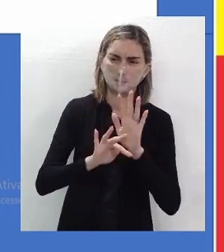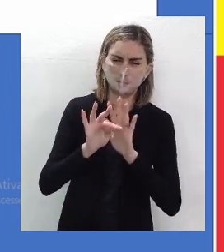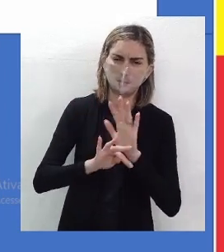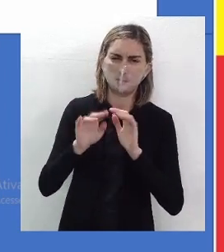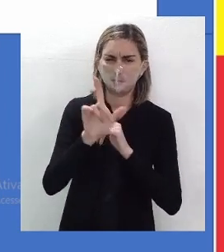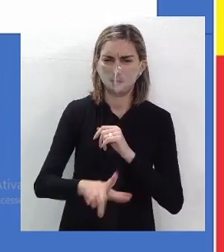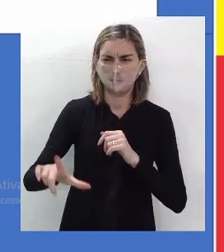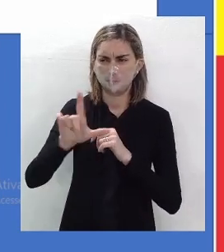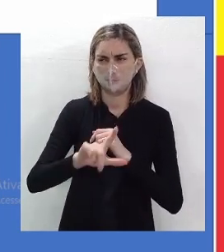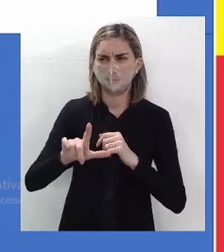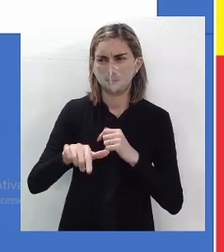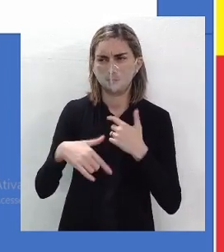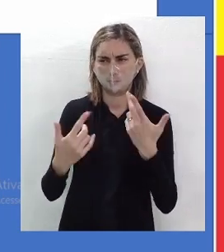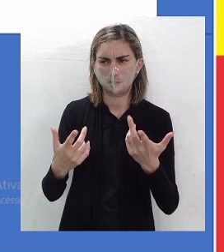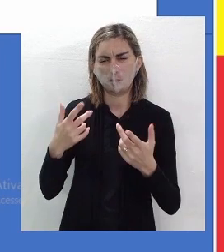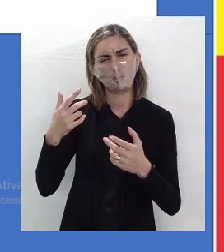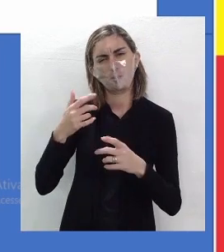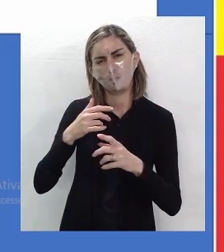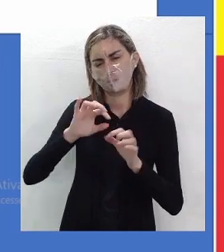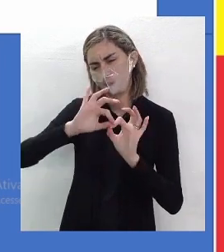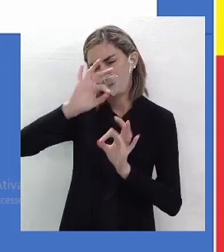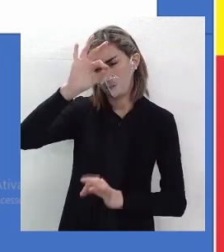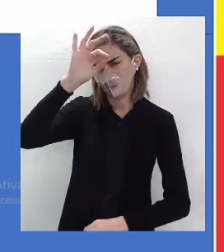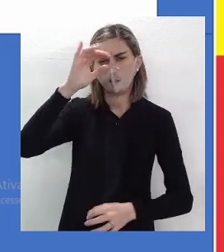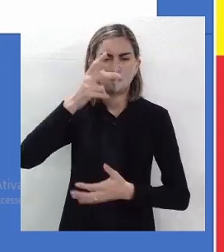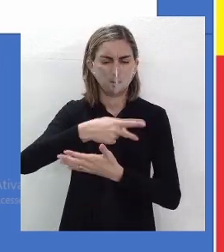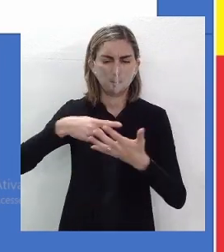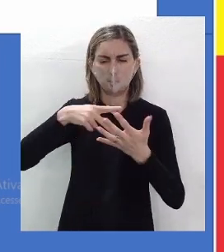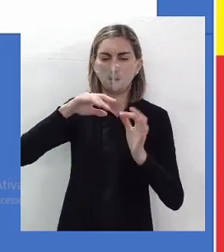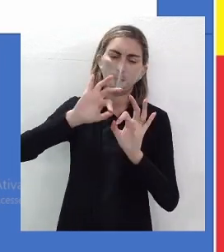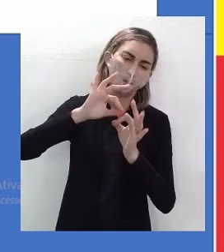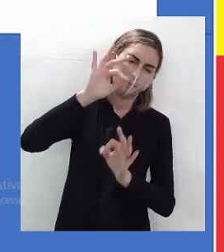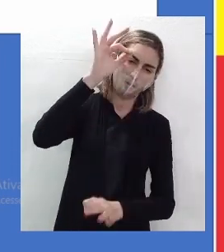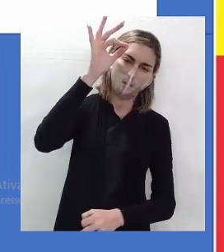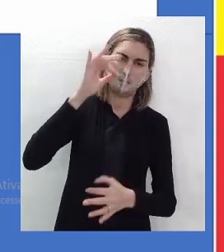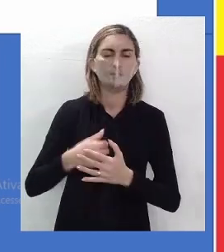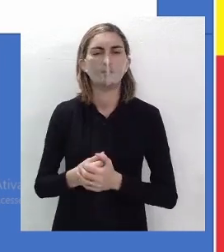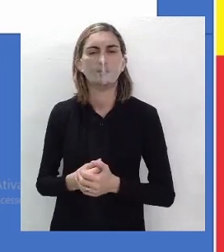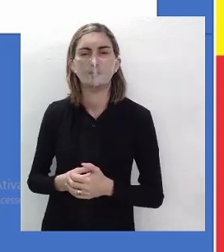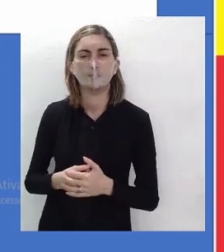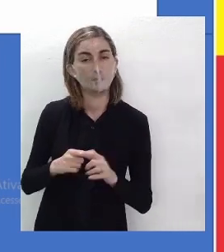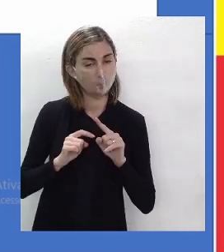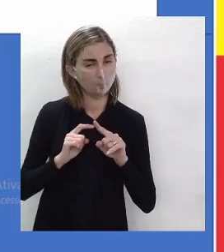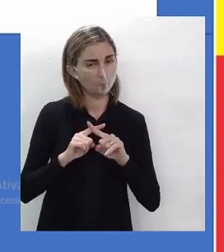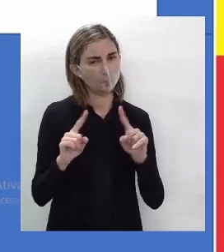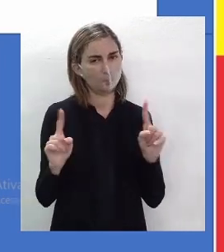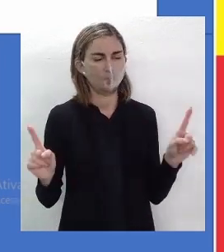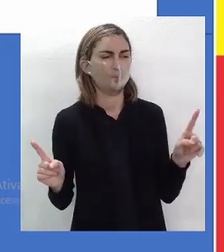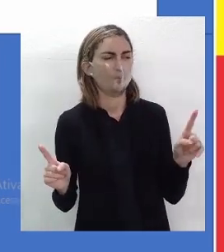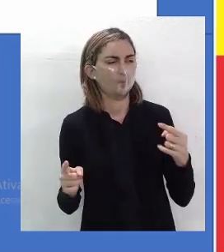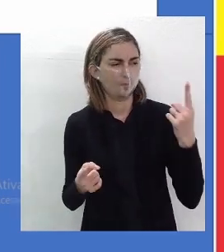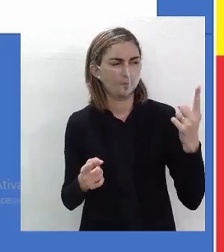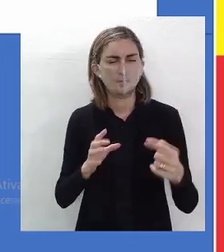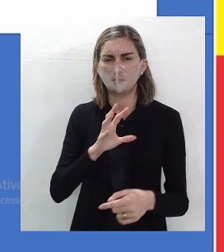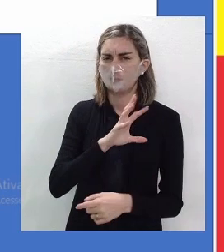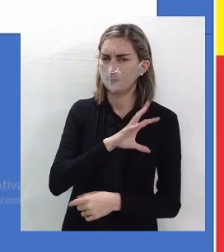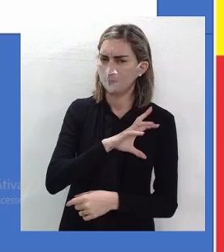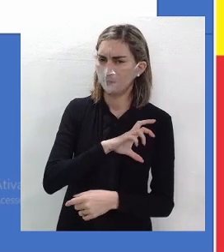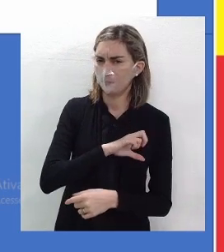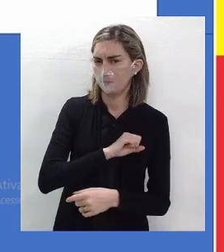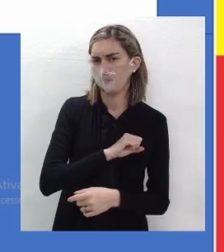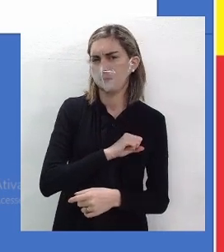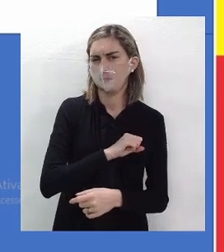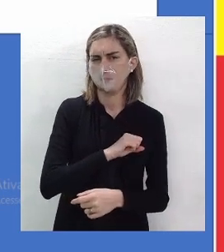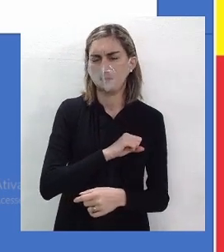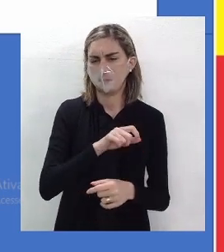ou que eu trouxesse aqueles contos enormes, ou aqueles poemas enormes. Mas o amor está no